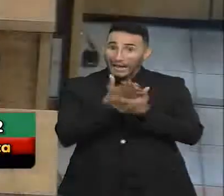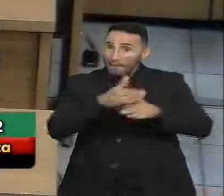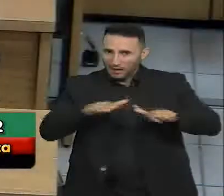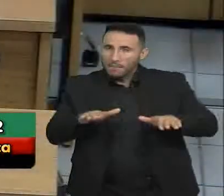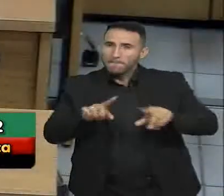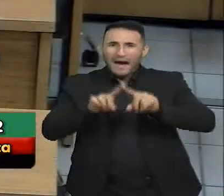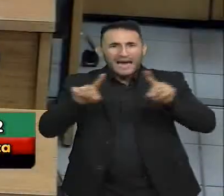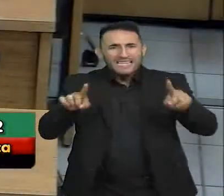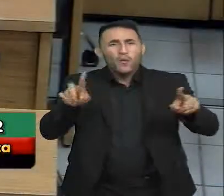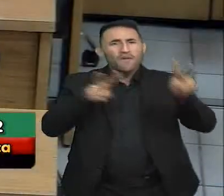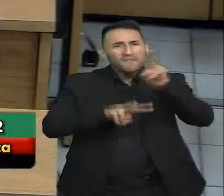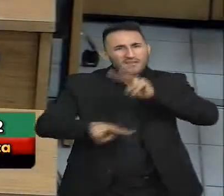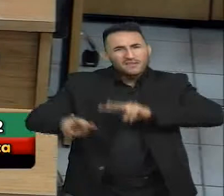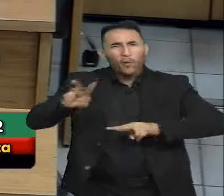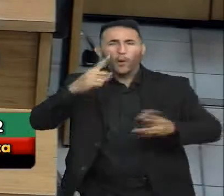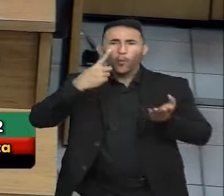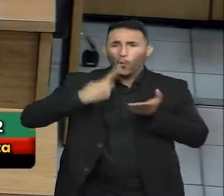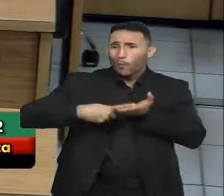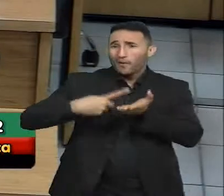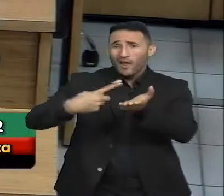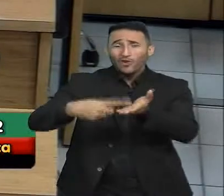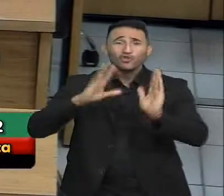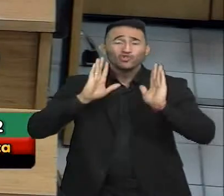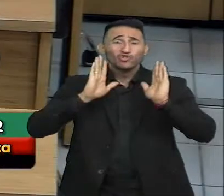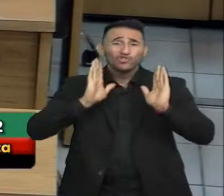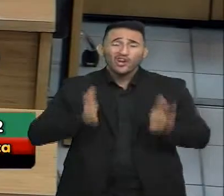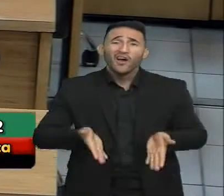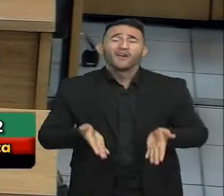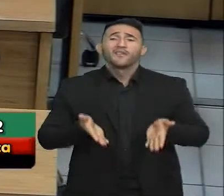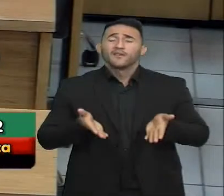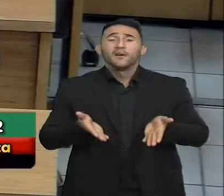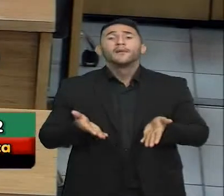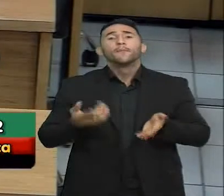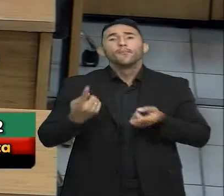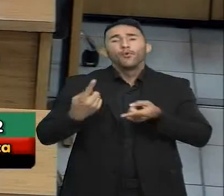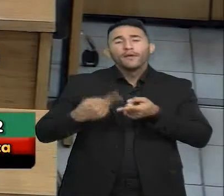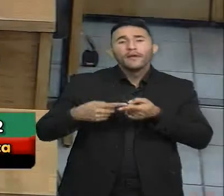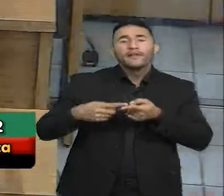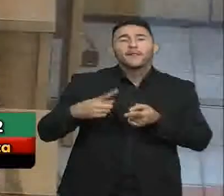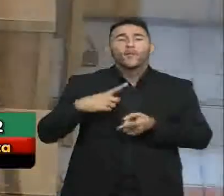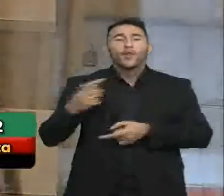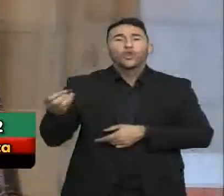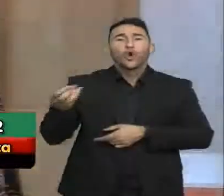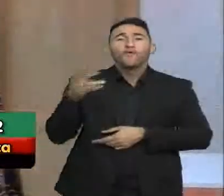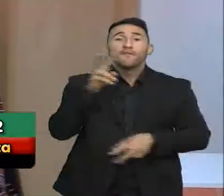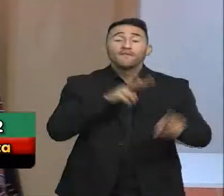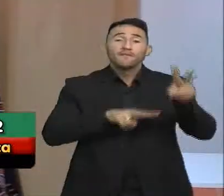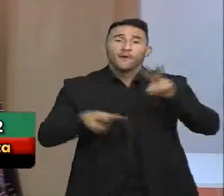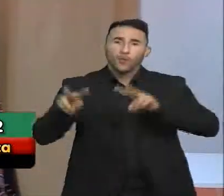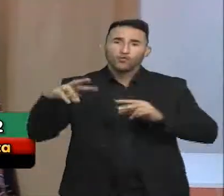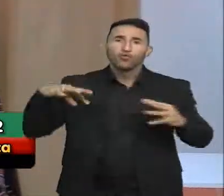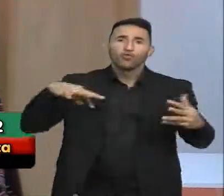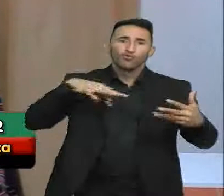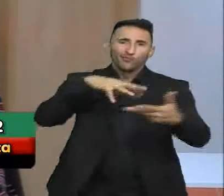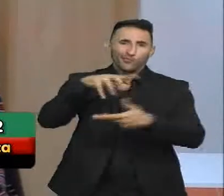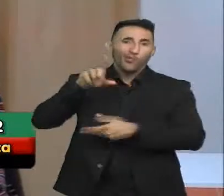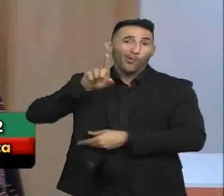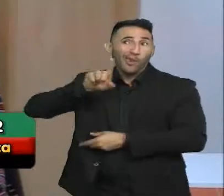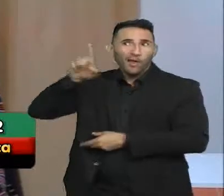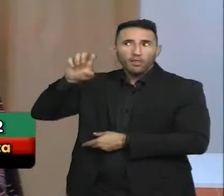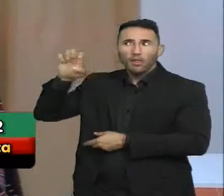visão, já um pacto civilizatório, a partir da ideia de visão de mundo europeia,